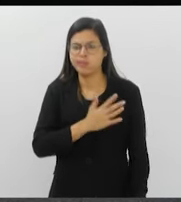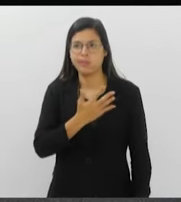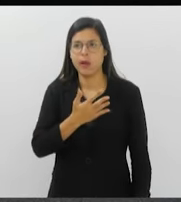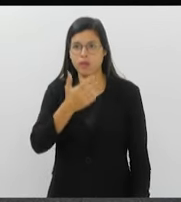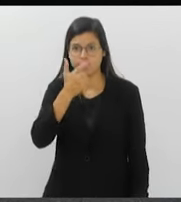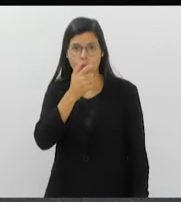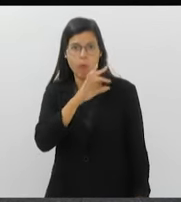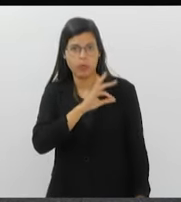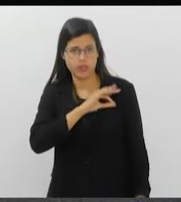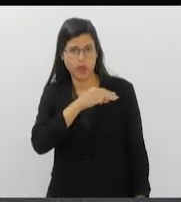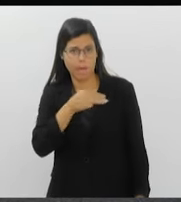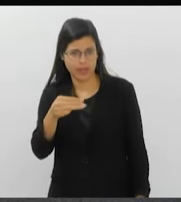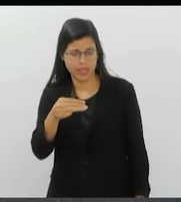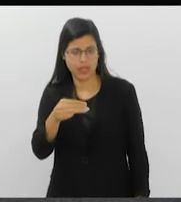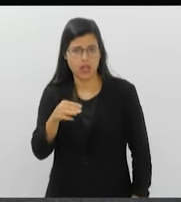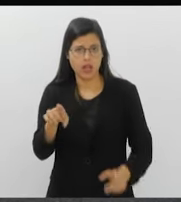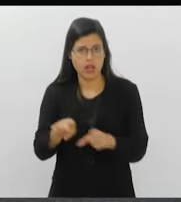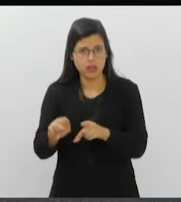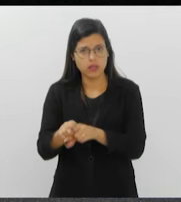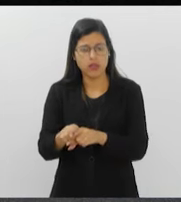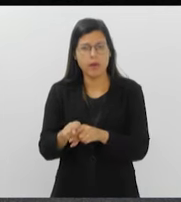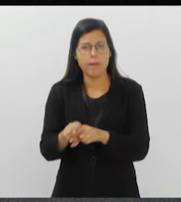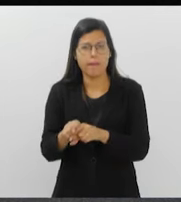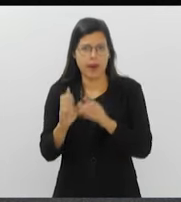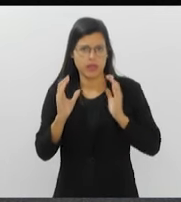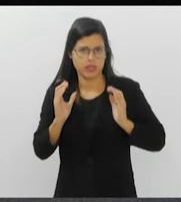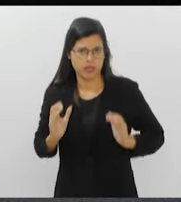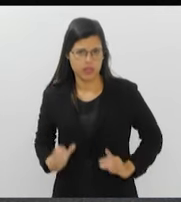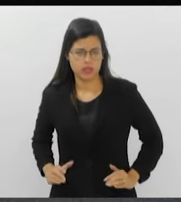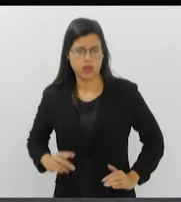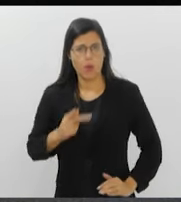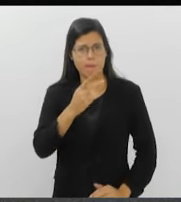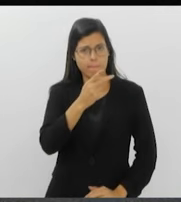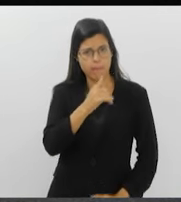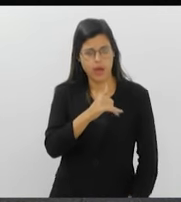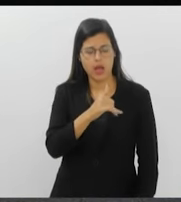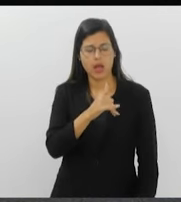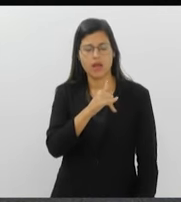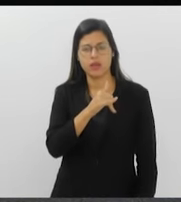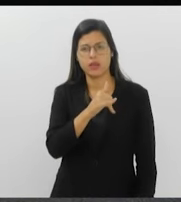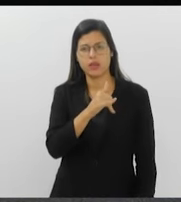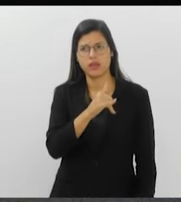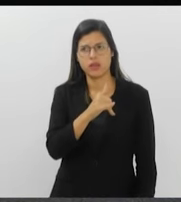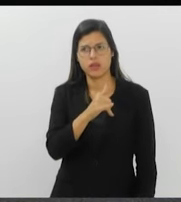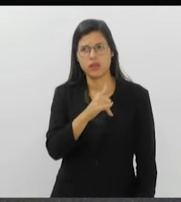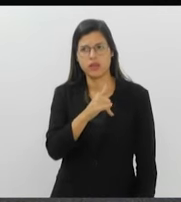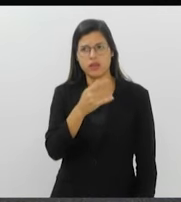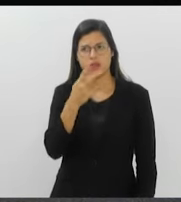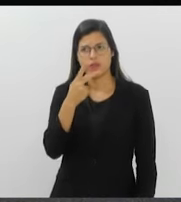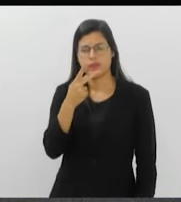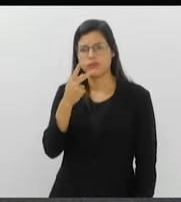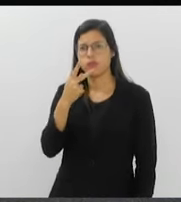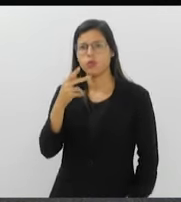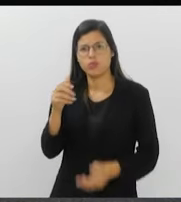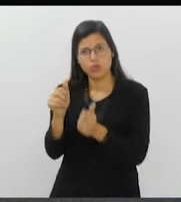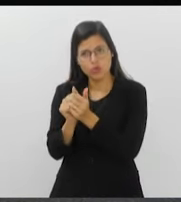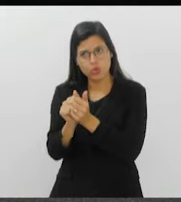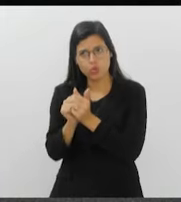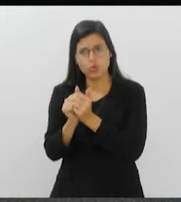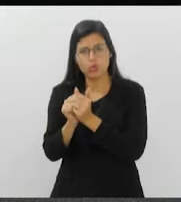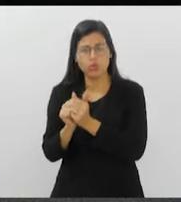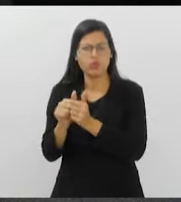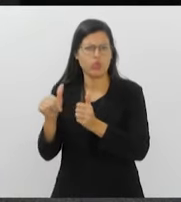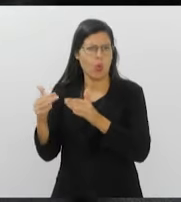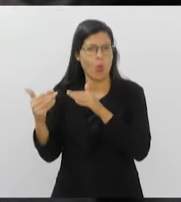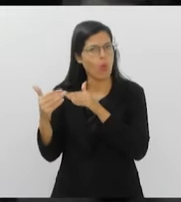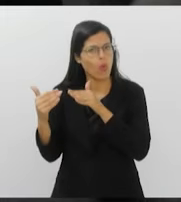militar, mas principalmente como cidadão, como pai. Dizer a Vossa Excelência que estou junto com